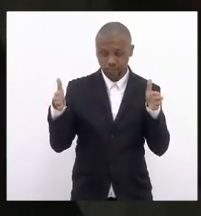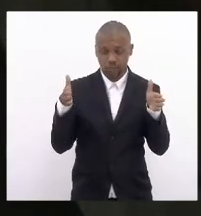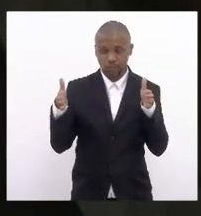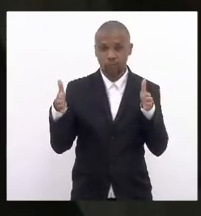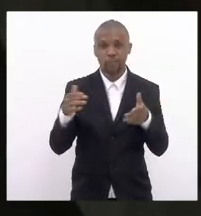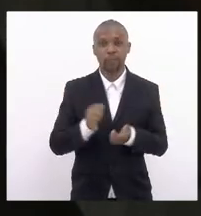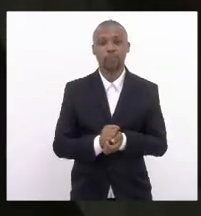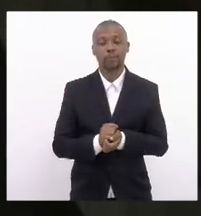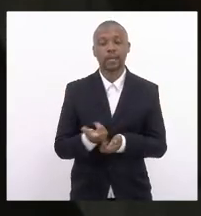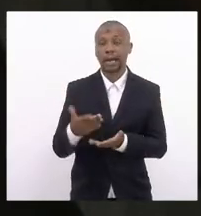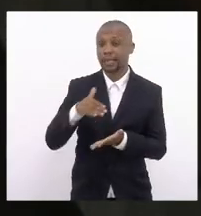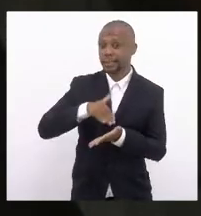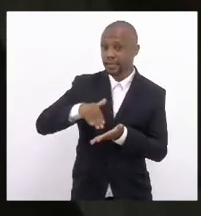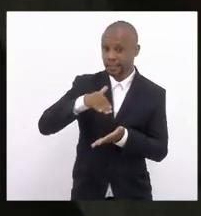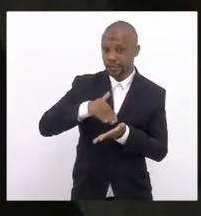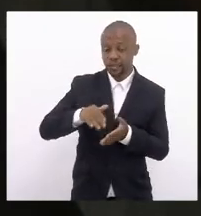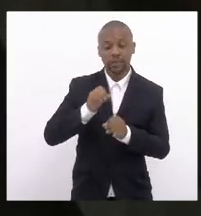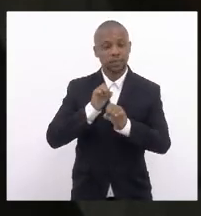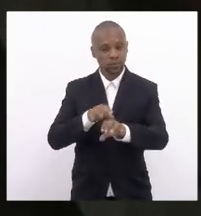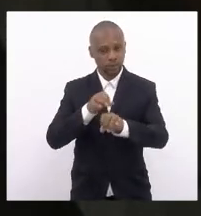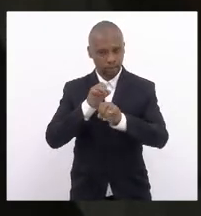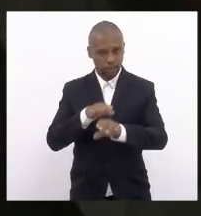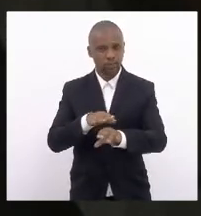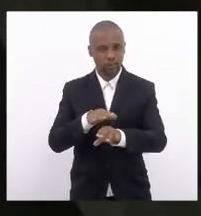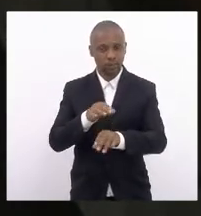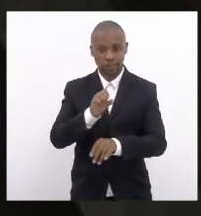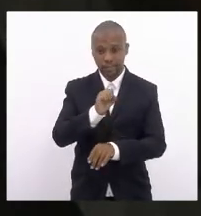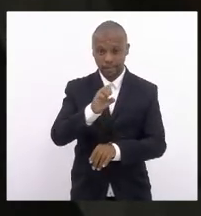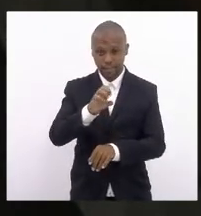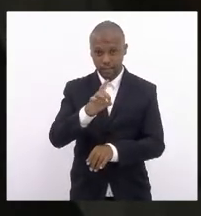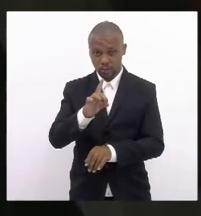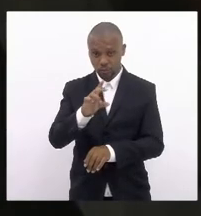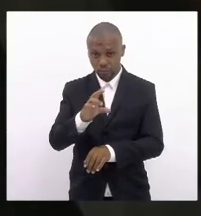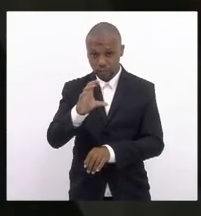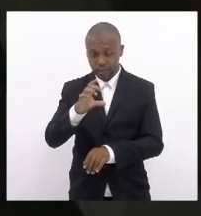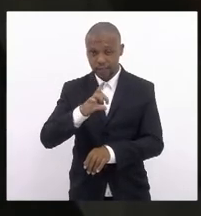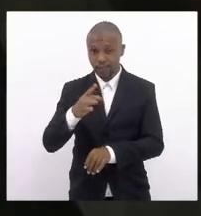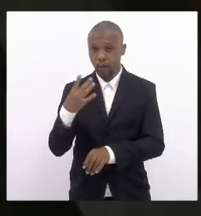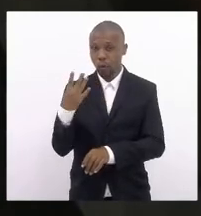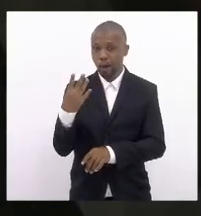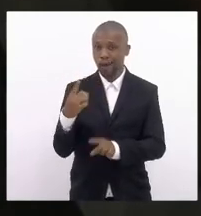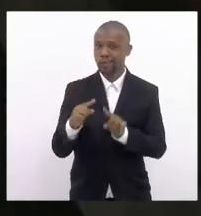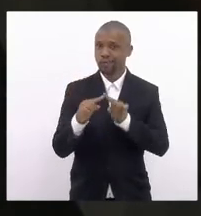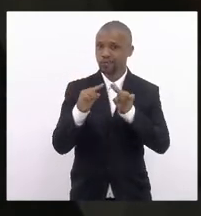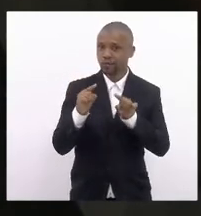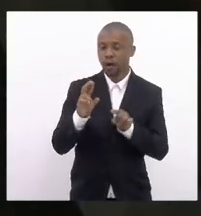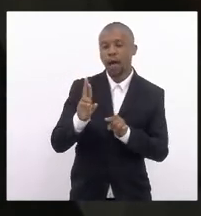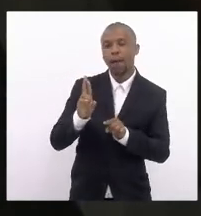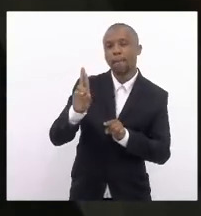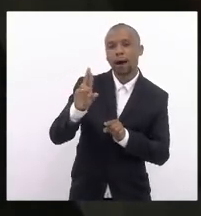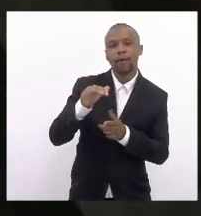a Secretaria de Estado de Educação, Tia Ju, teve 4 secretários, 4.